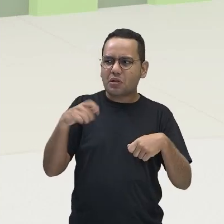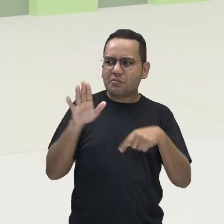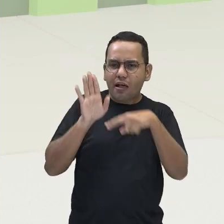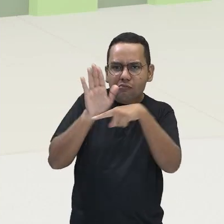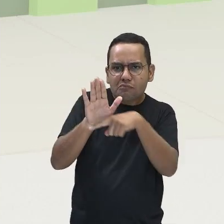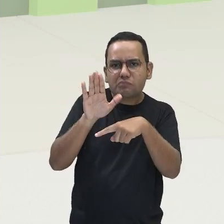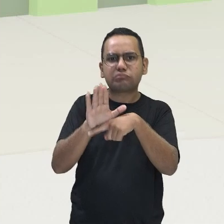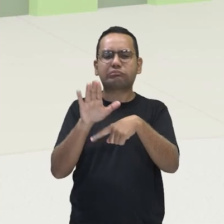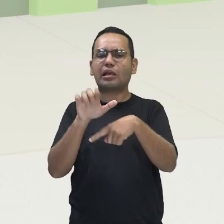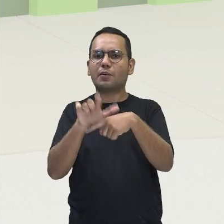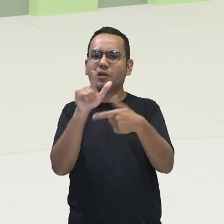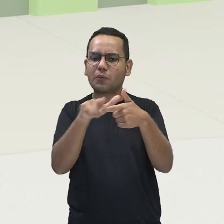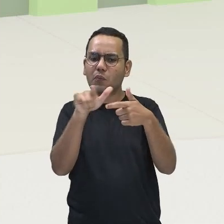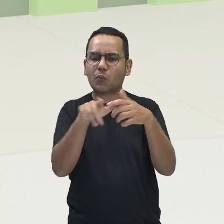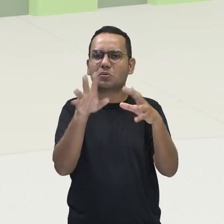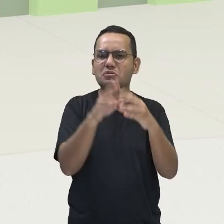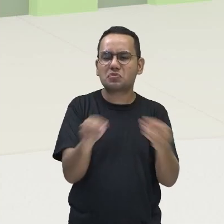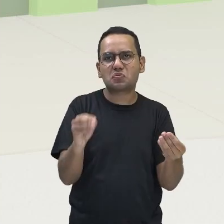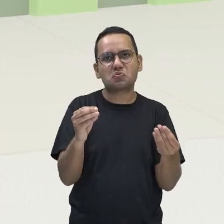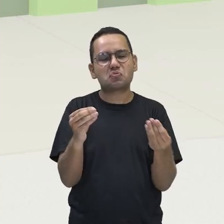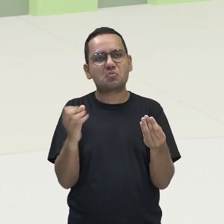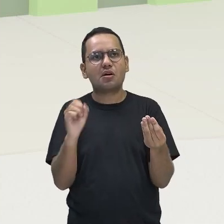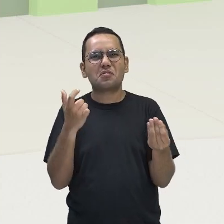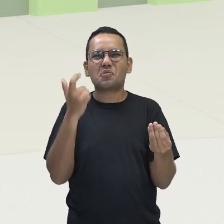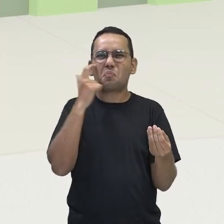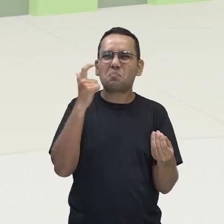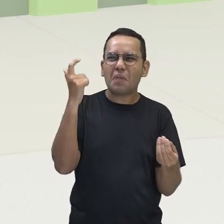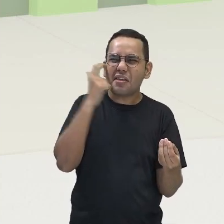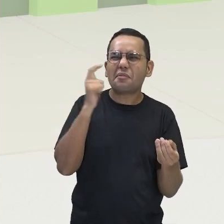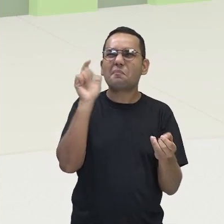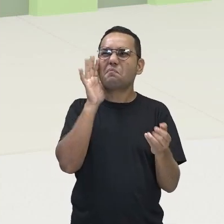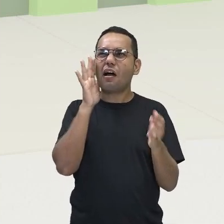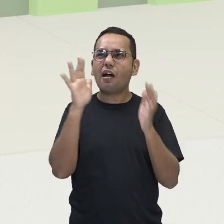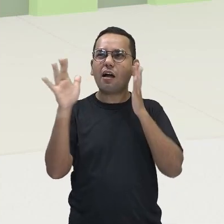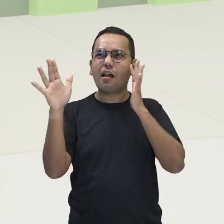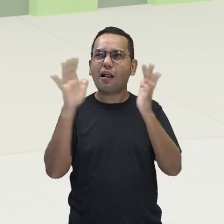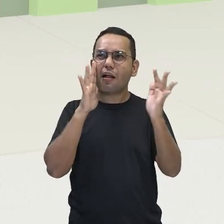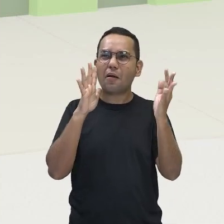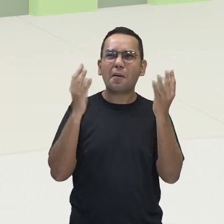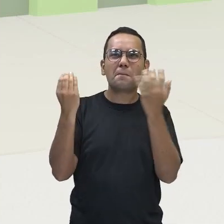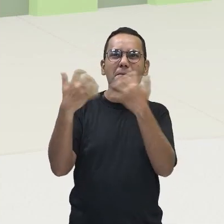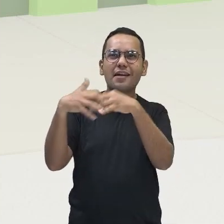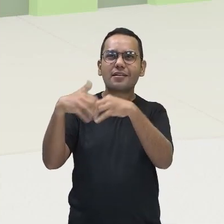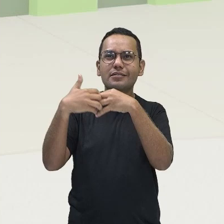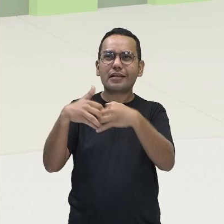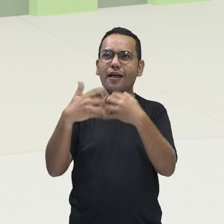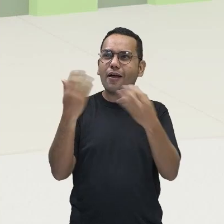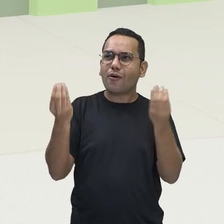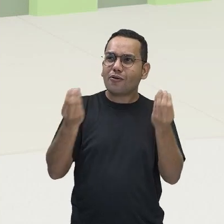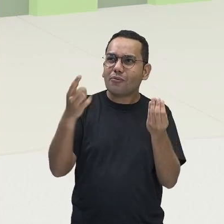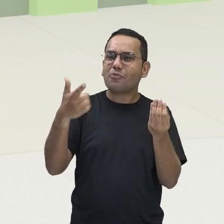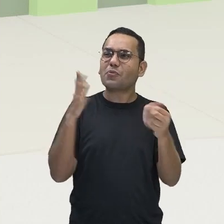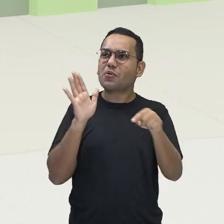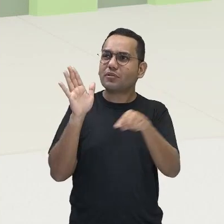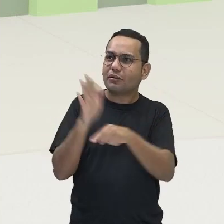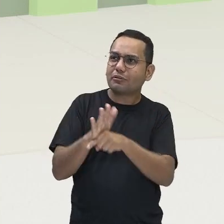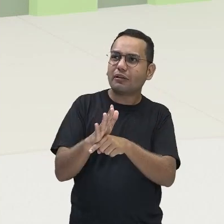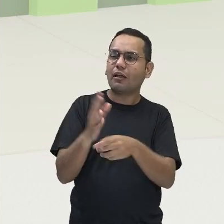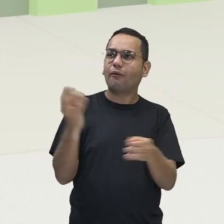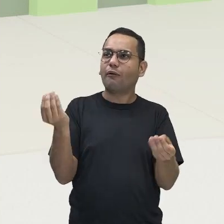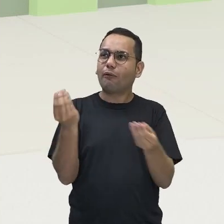você fica assim, pensando como é que eu vou resolver isso? Sabe, como é que